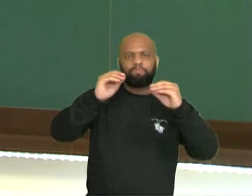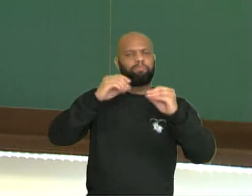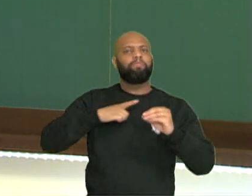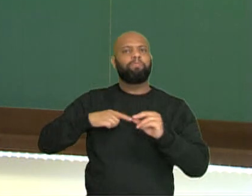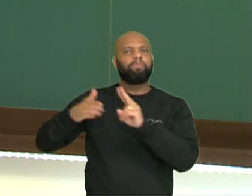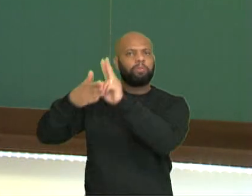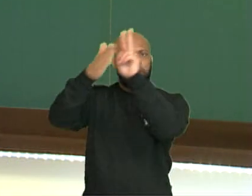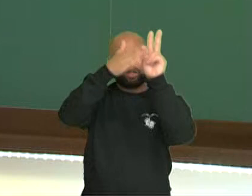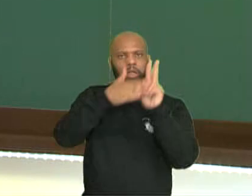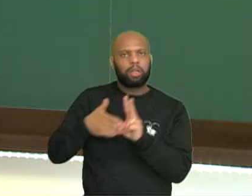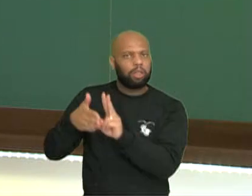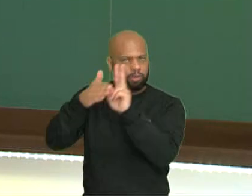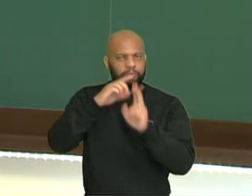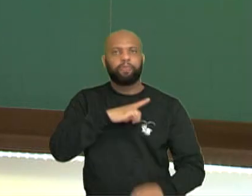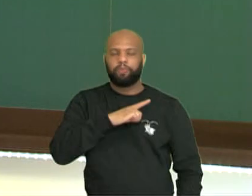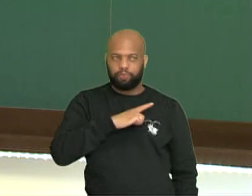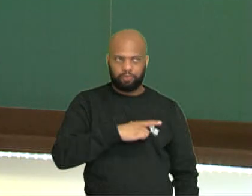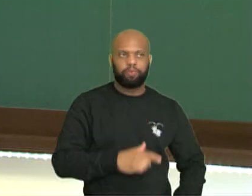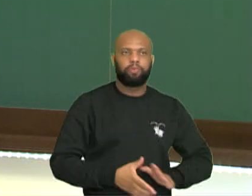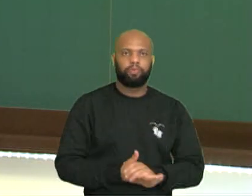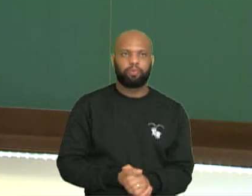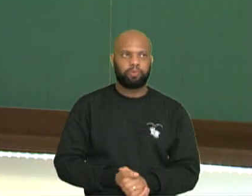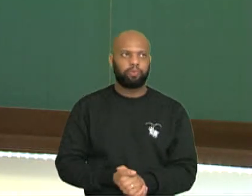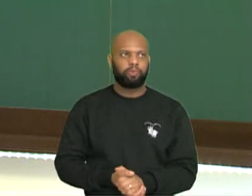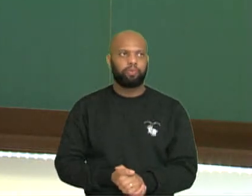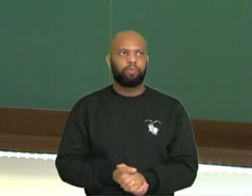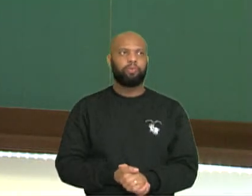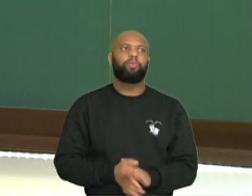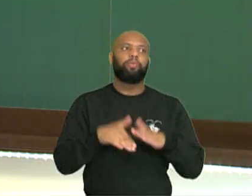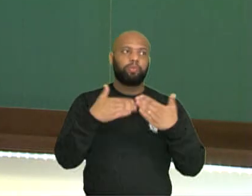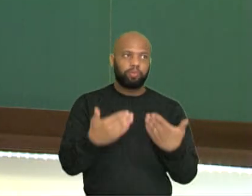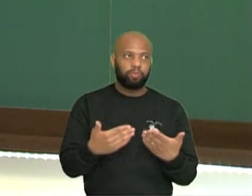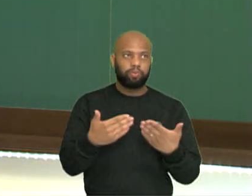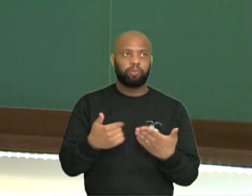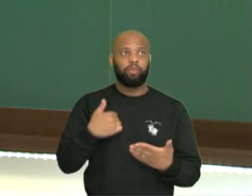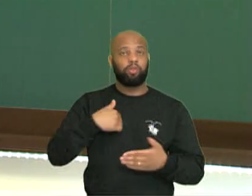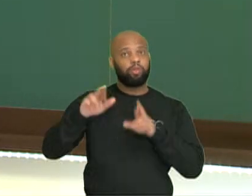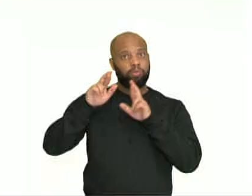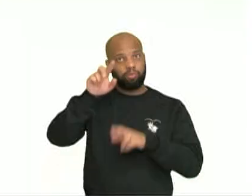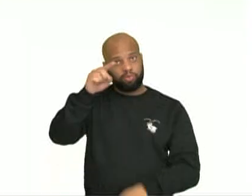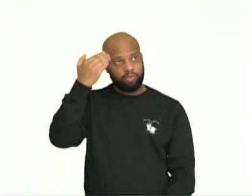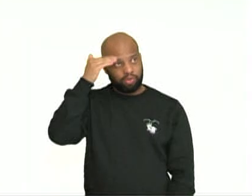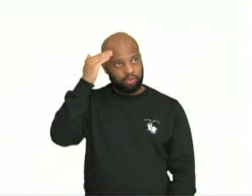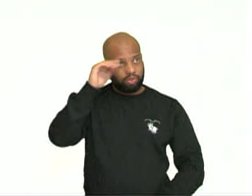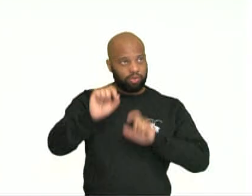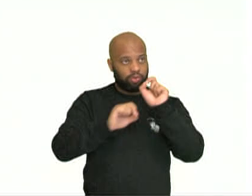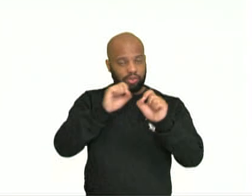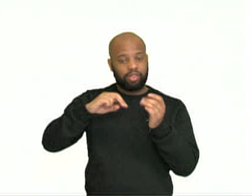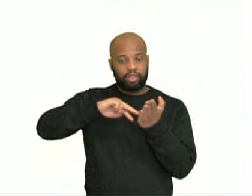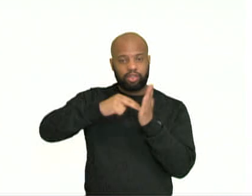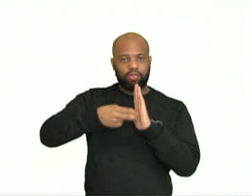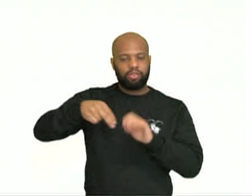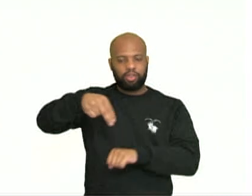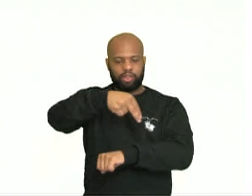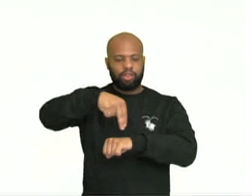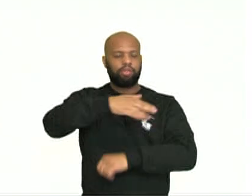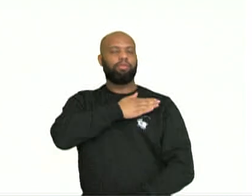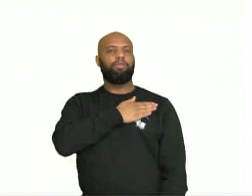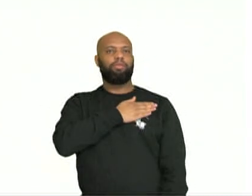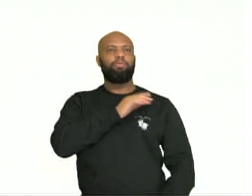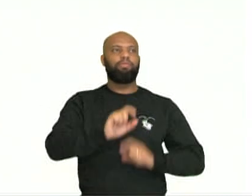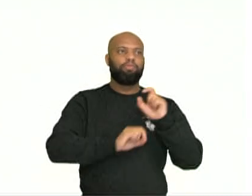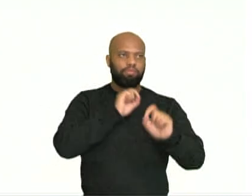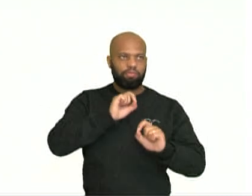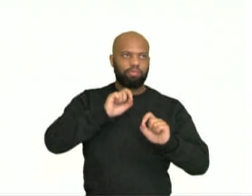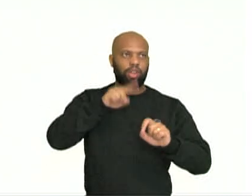divisões inerentes da população. Já então, espero que tenham entendido que é então nacionalismo, que